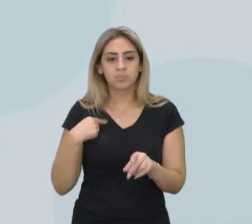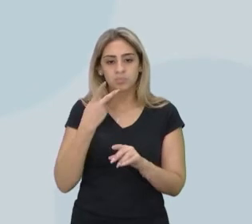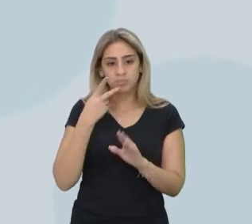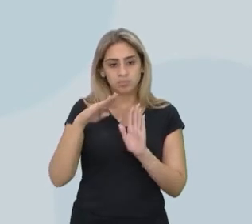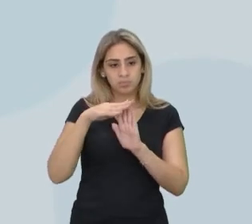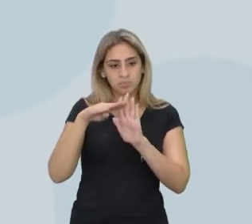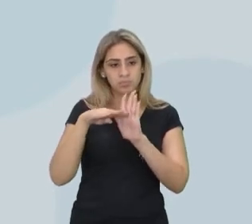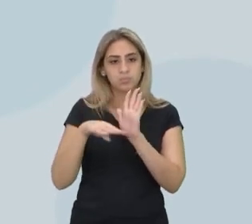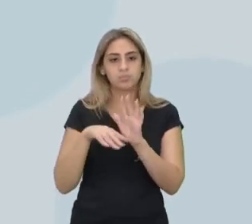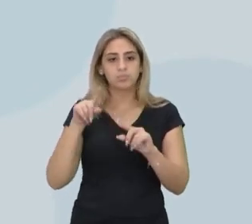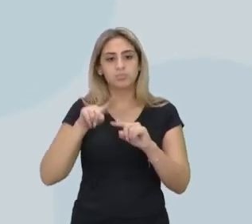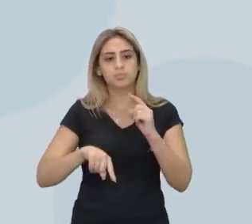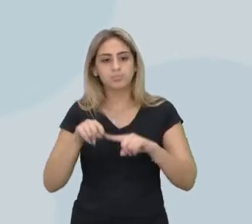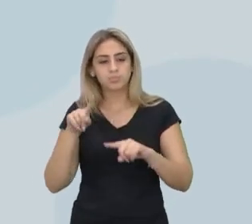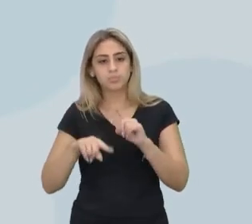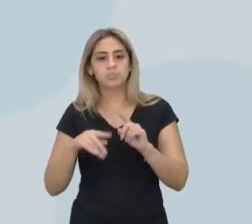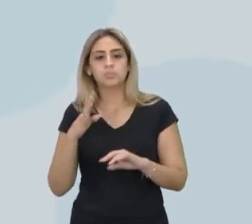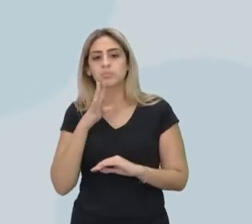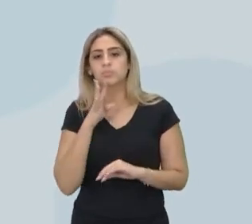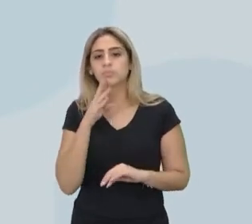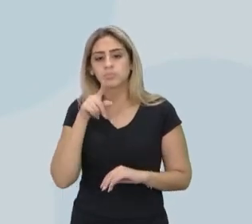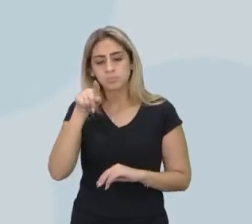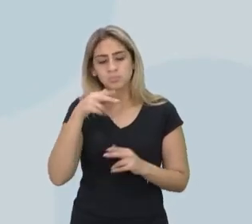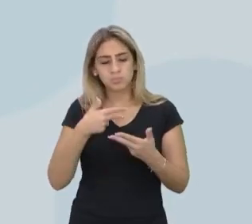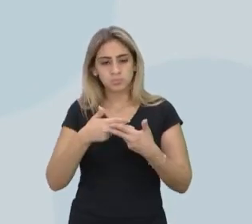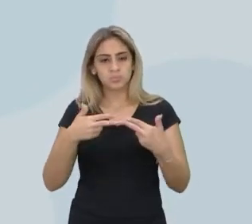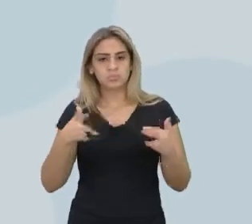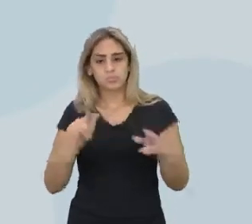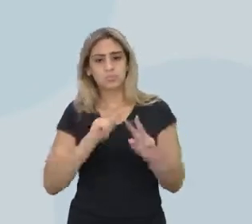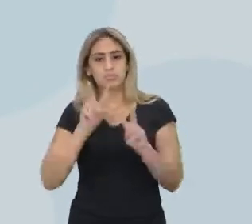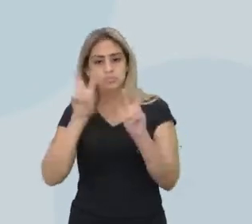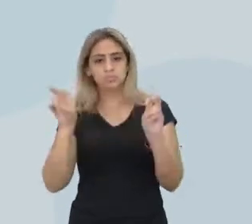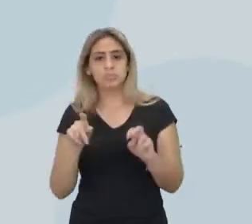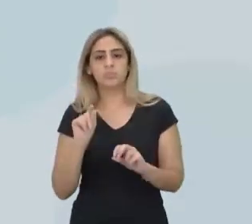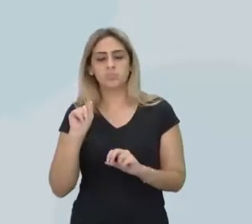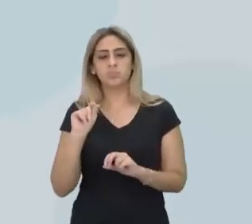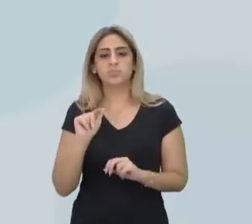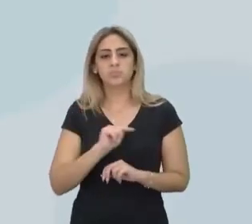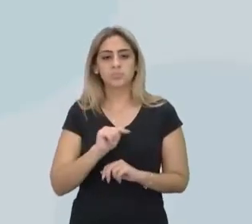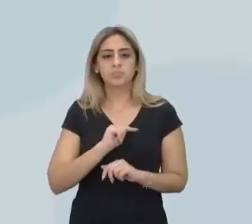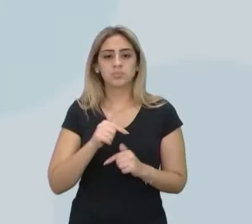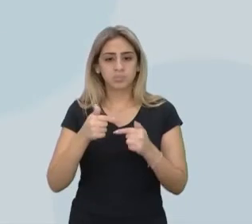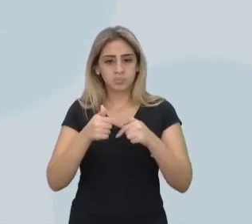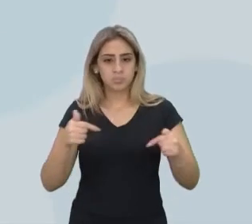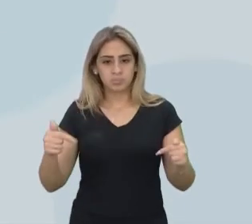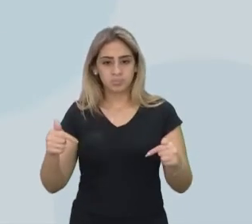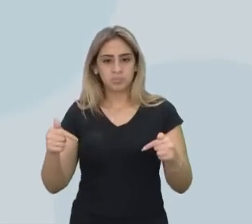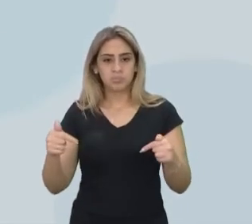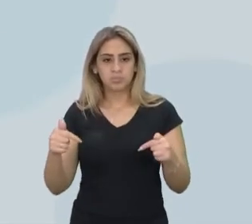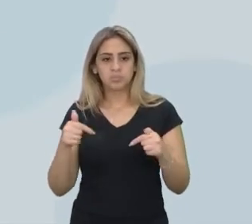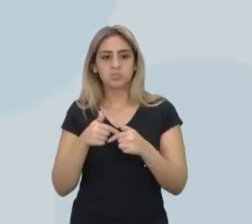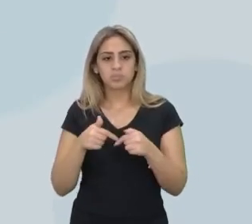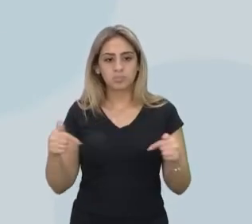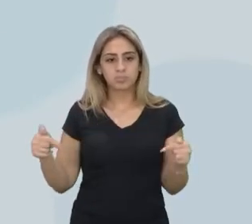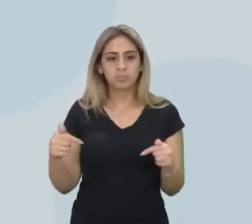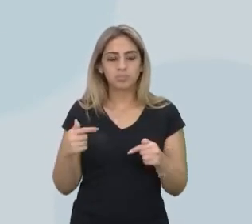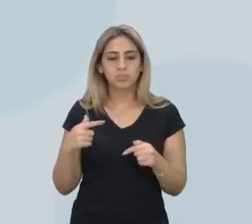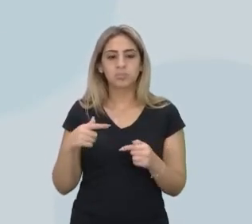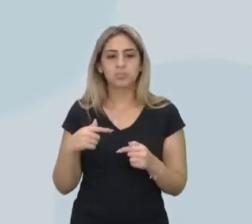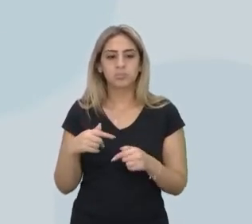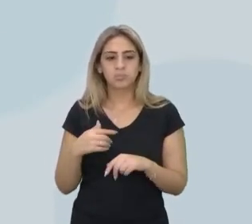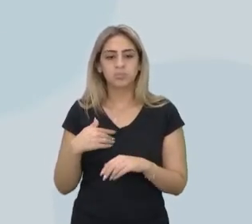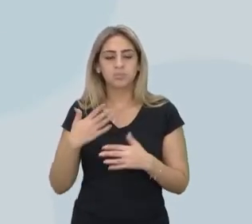aí os objetos de conhecimento que esse componente ele contempla. Então, ele contempla reações químicas, a química